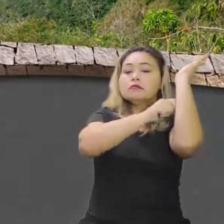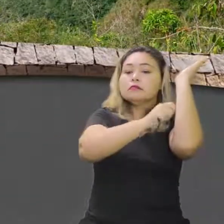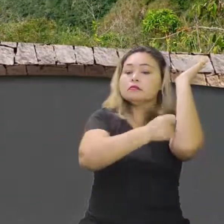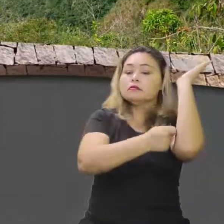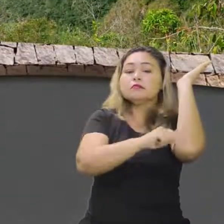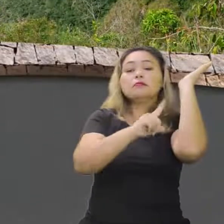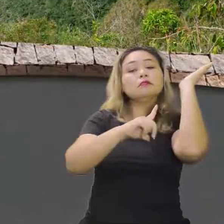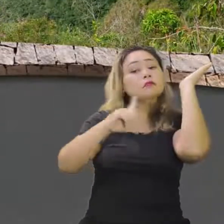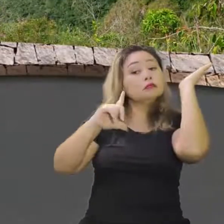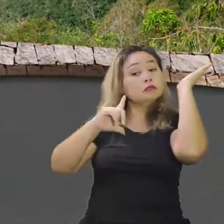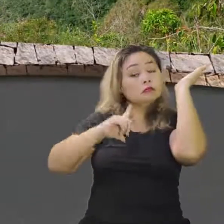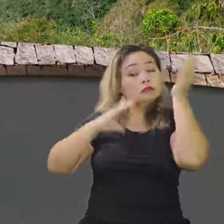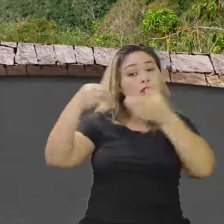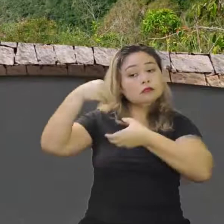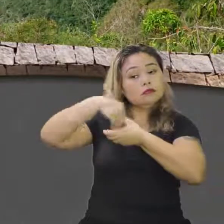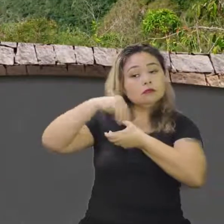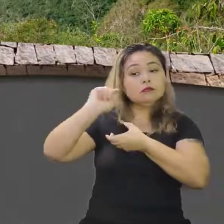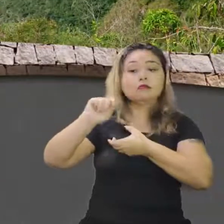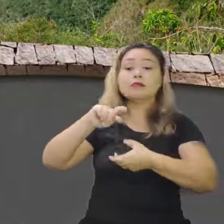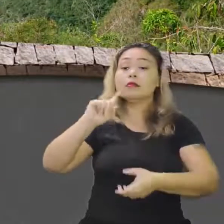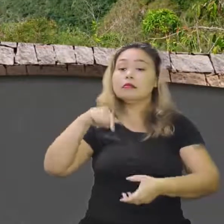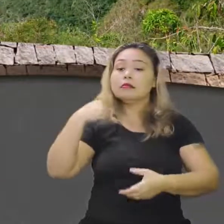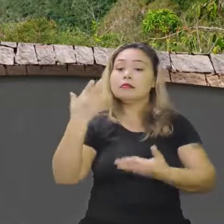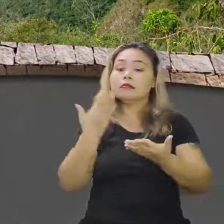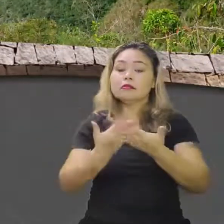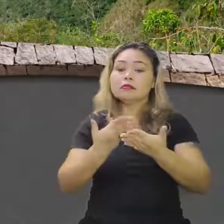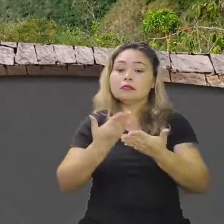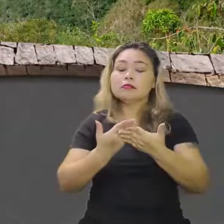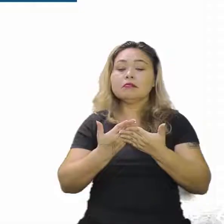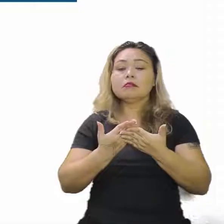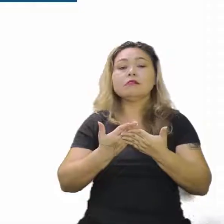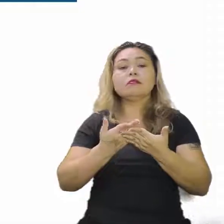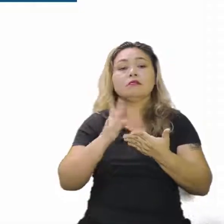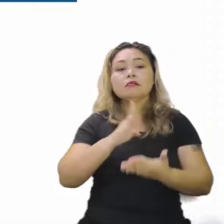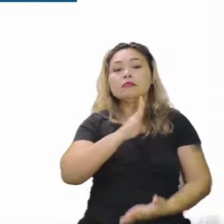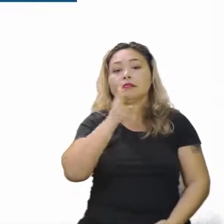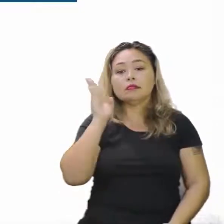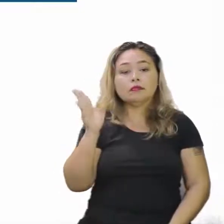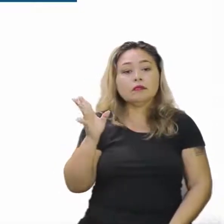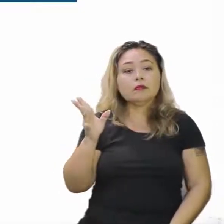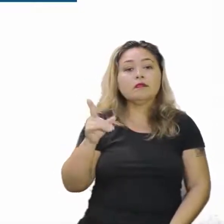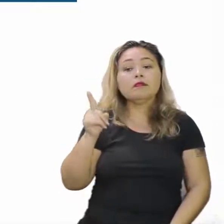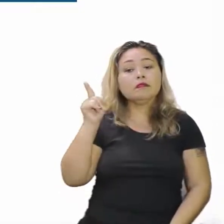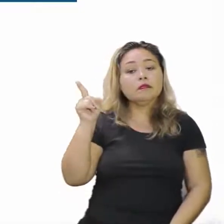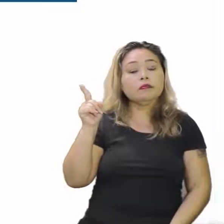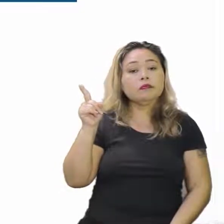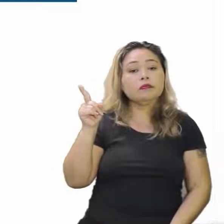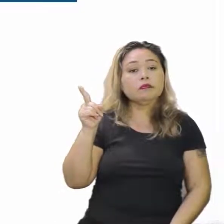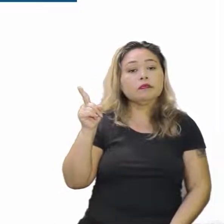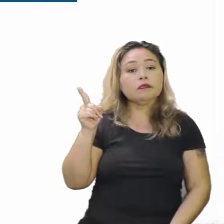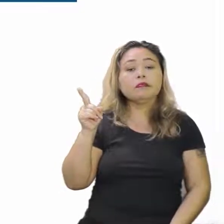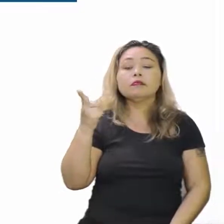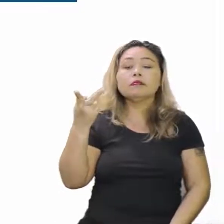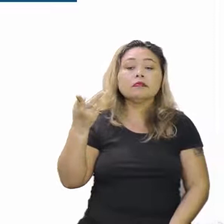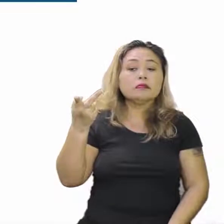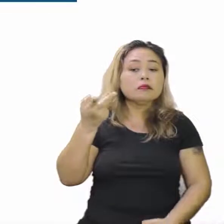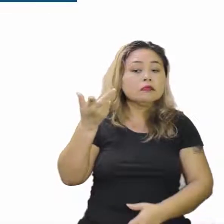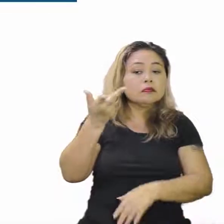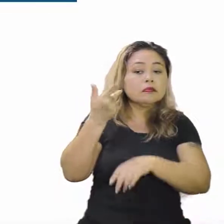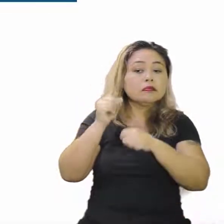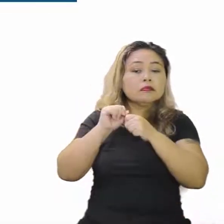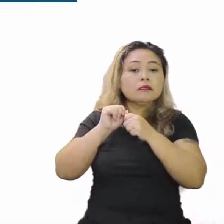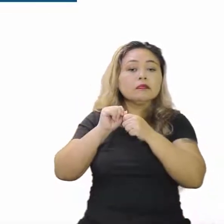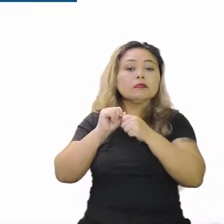Portanto, dentro disso aí, a nossa aula de hoje segue para essa busca